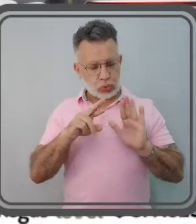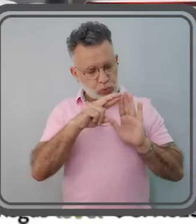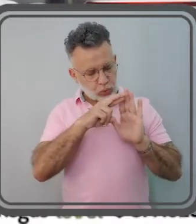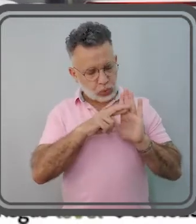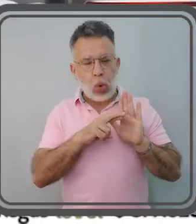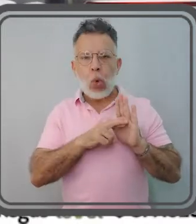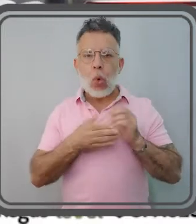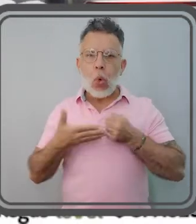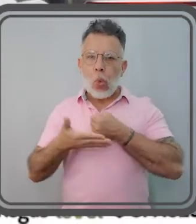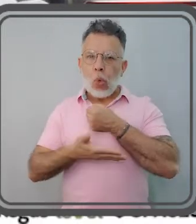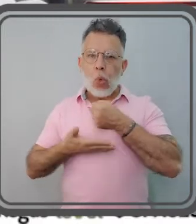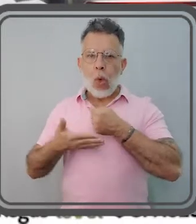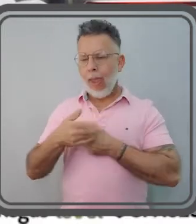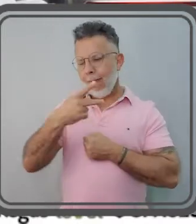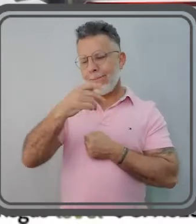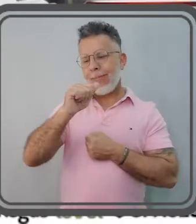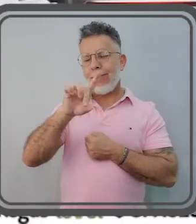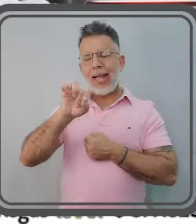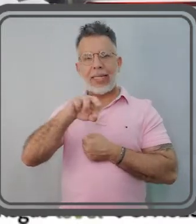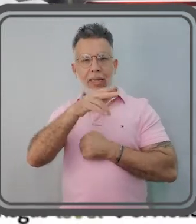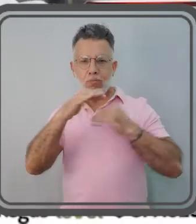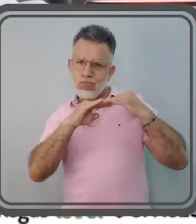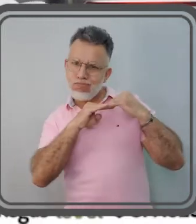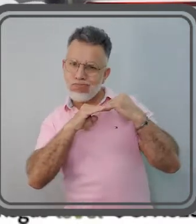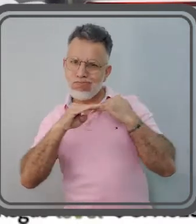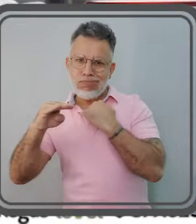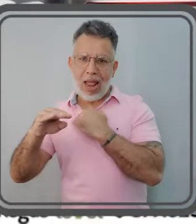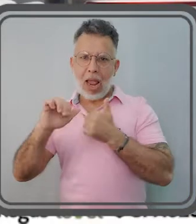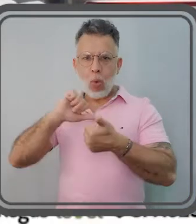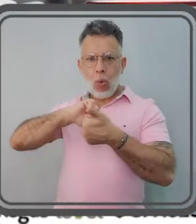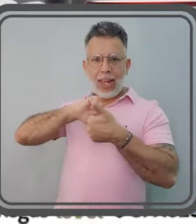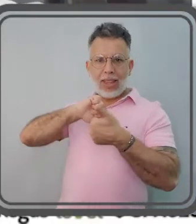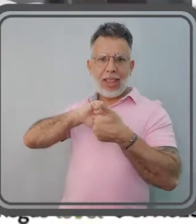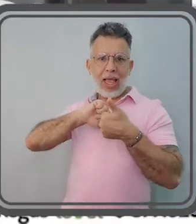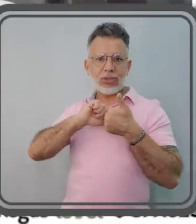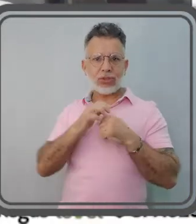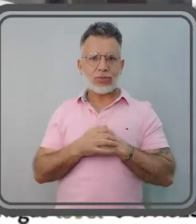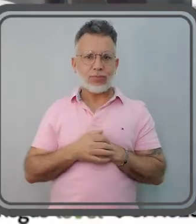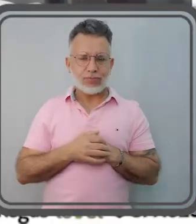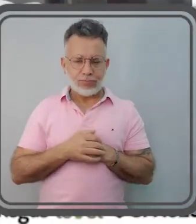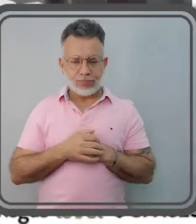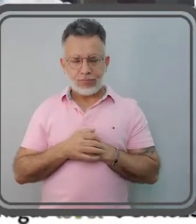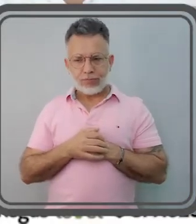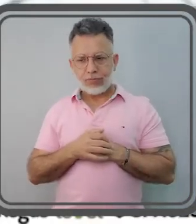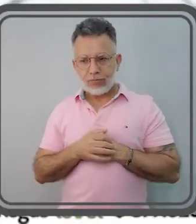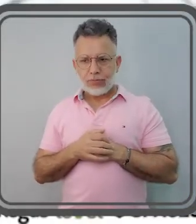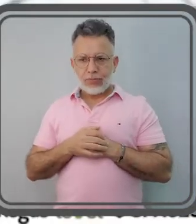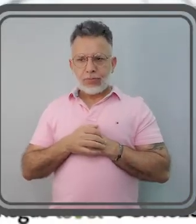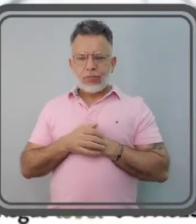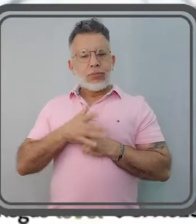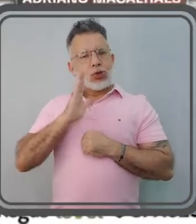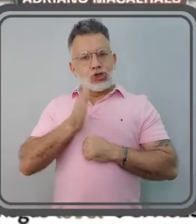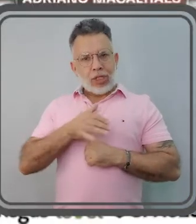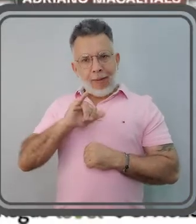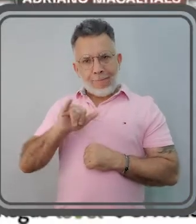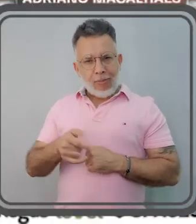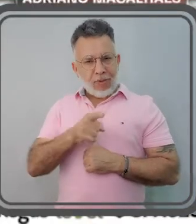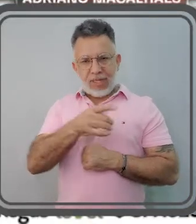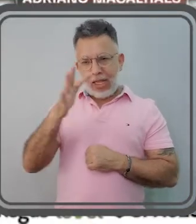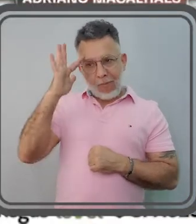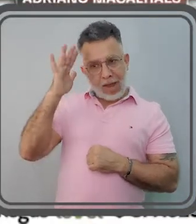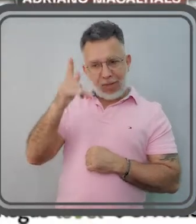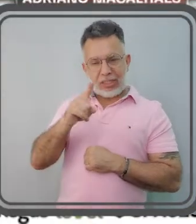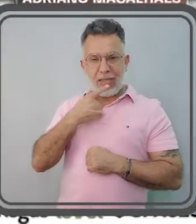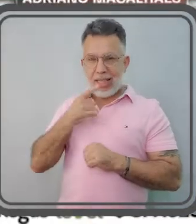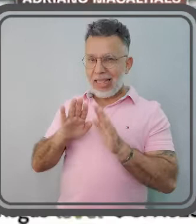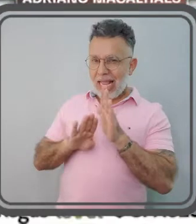Tá. E aí, já aproveitando, só para você ter uma ideia de crescimento, né? Nós começamos o ano com o ano